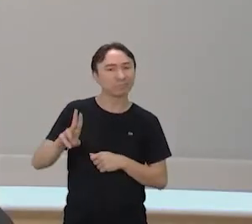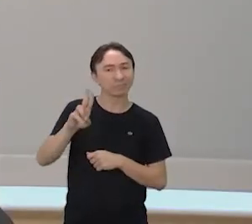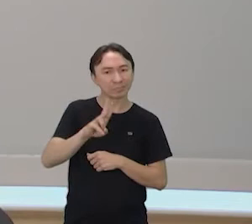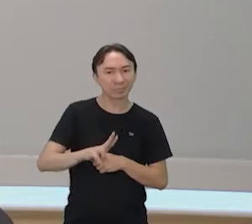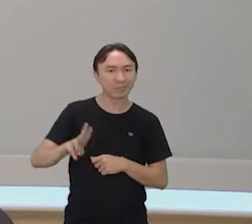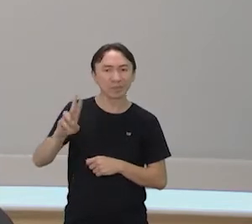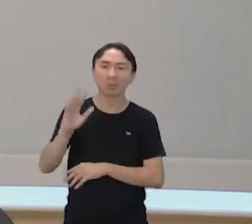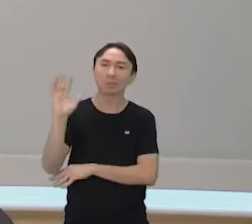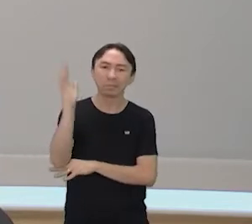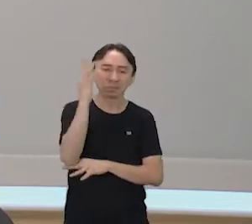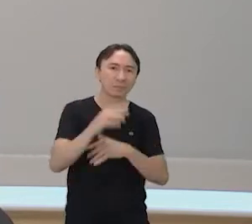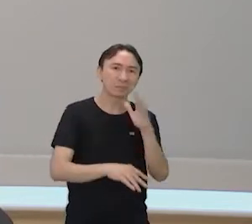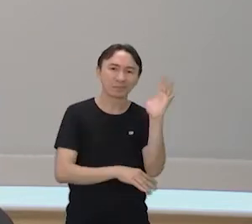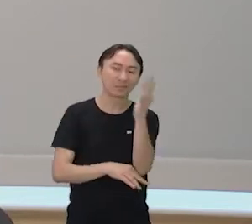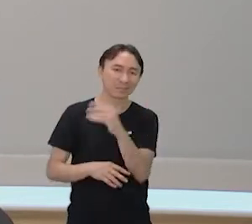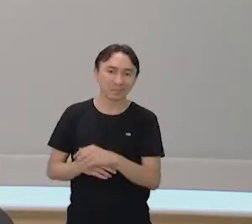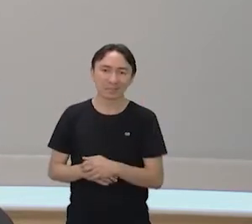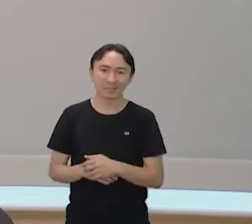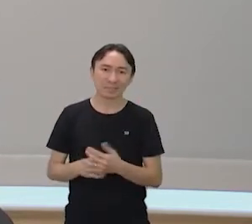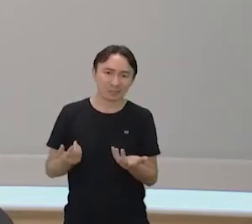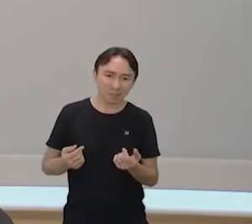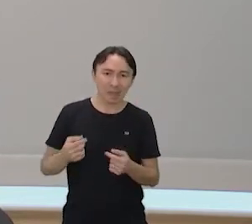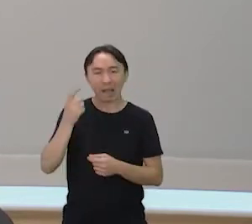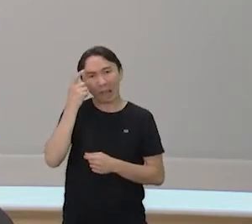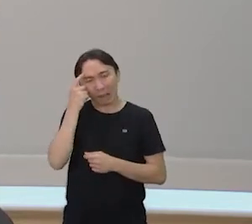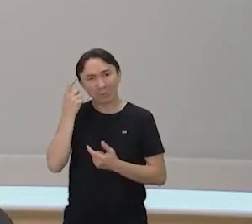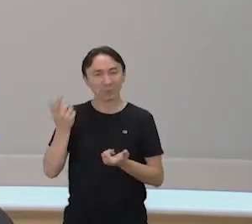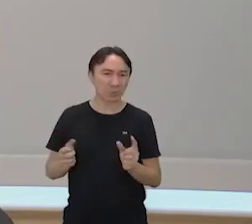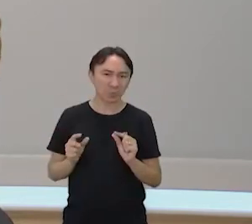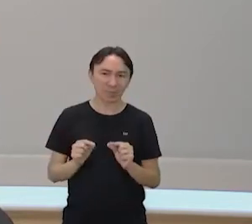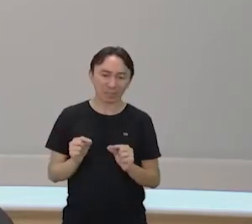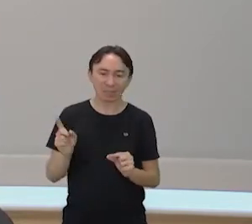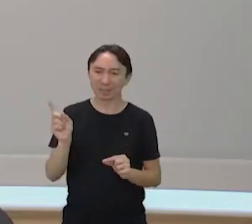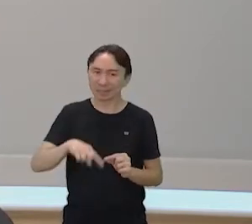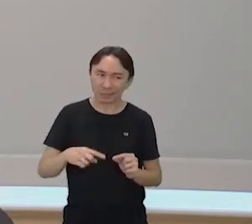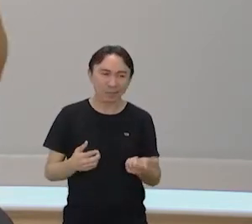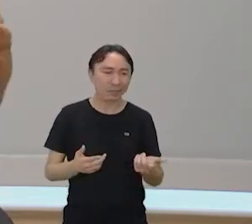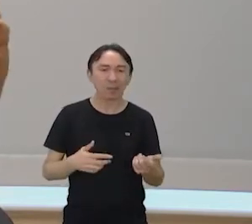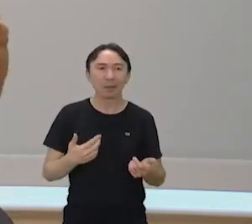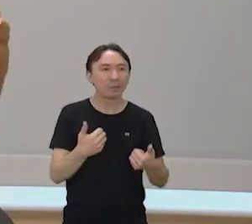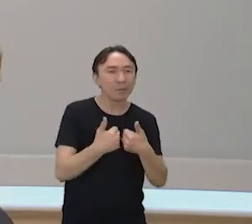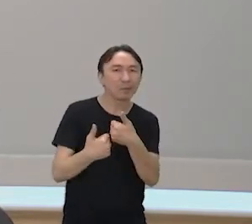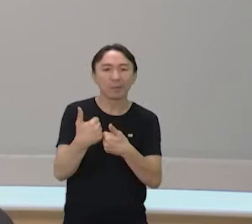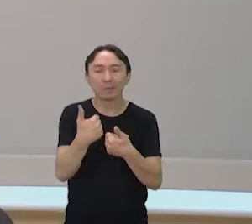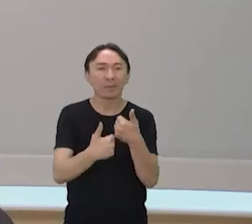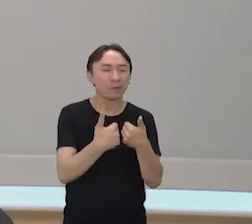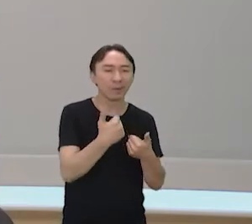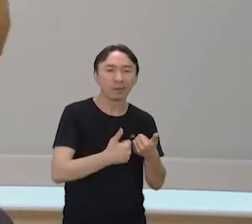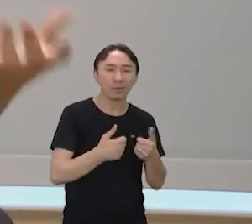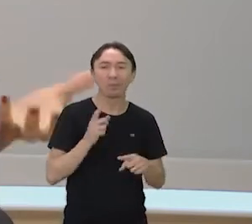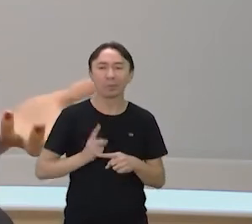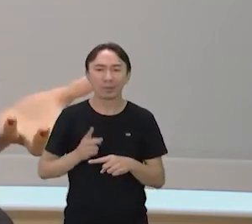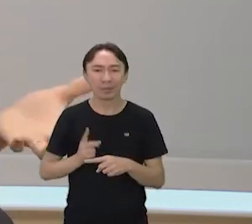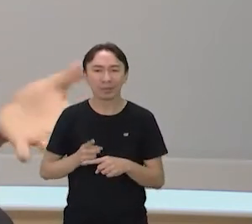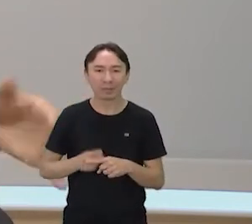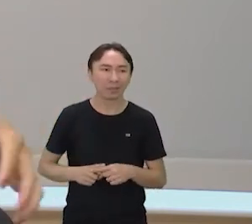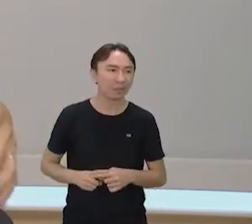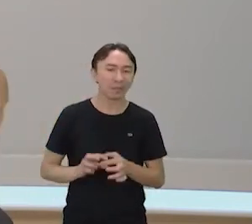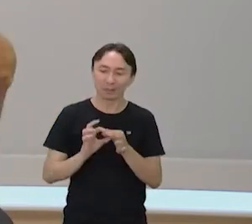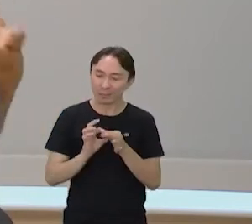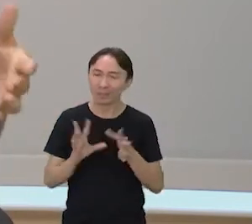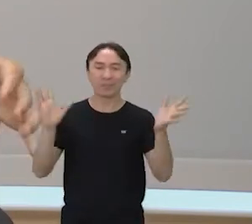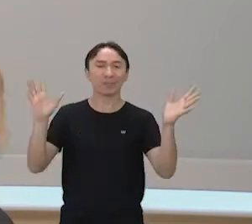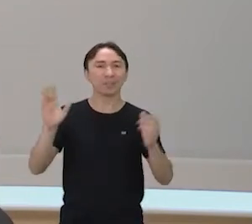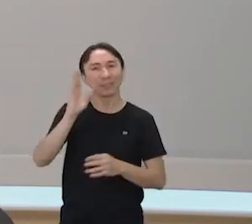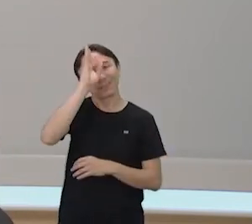pessoas jogam, no meu caso, porque é uma atividade que dá entretenimento e tudo, e é livre, né? E é de graça. E